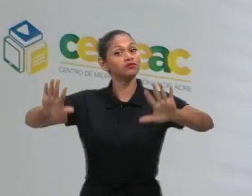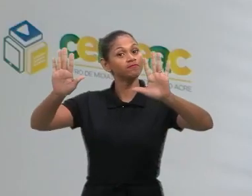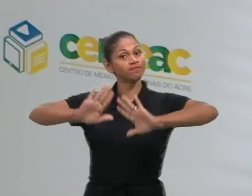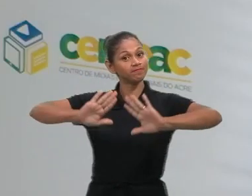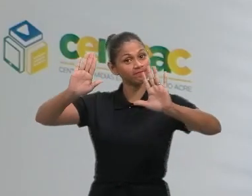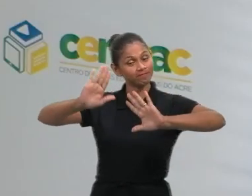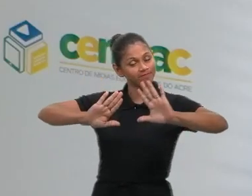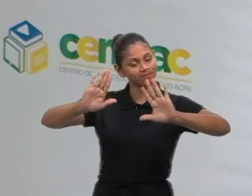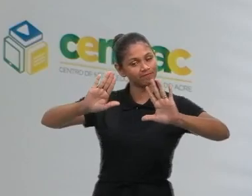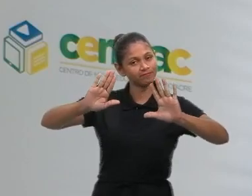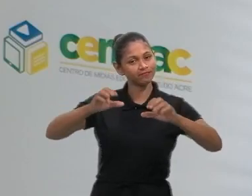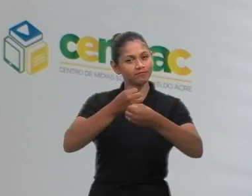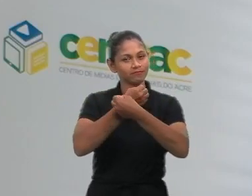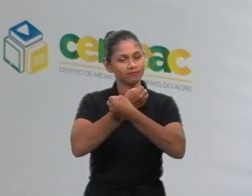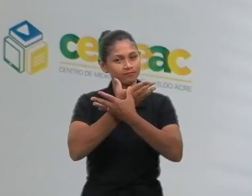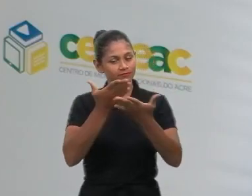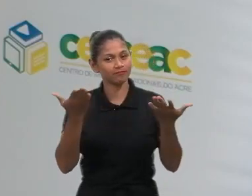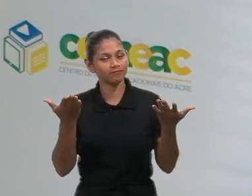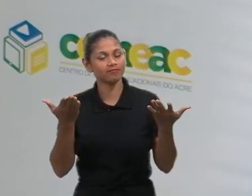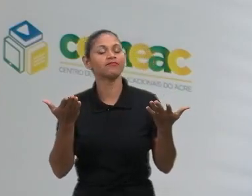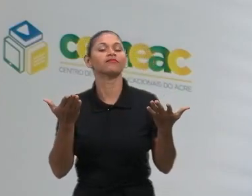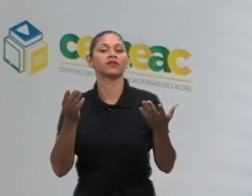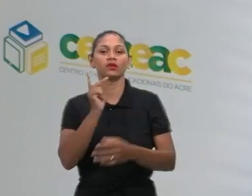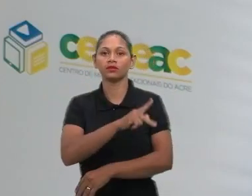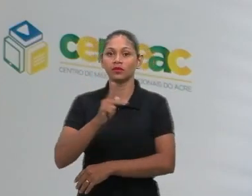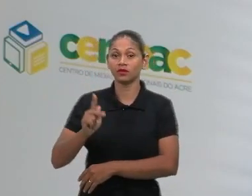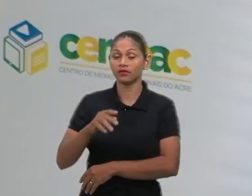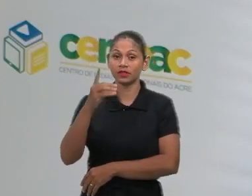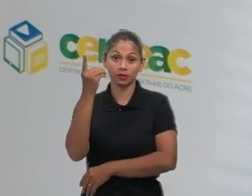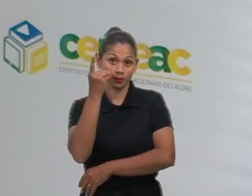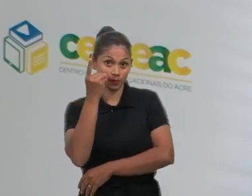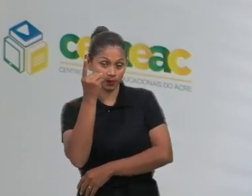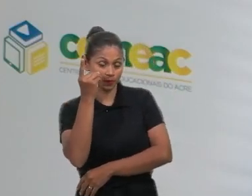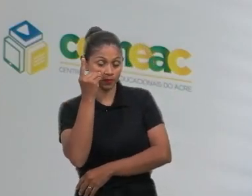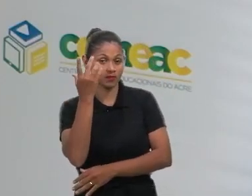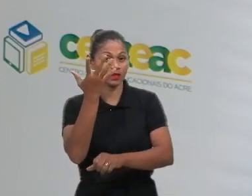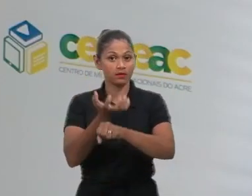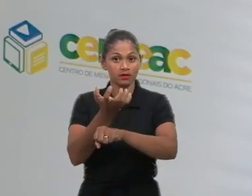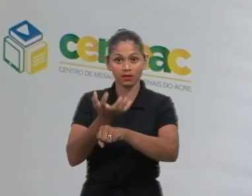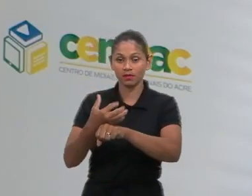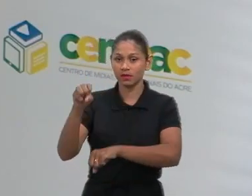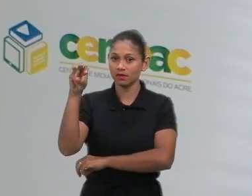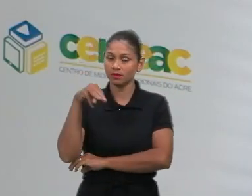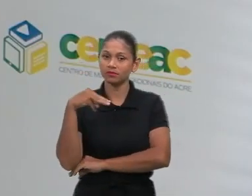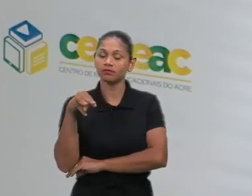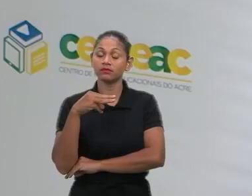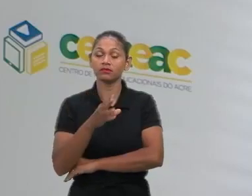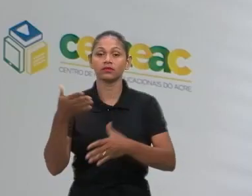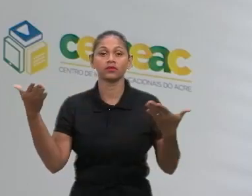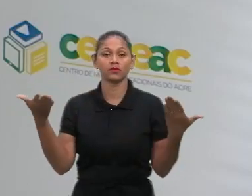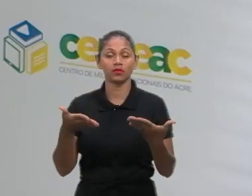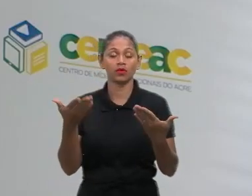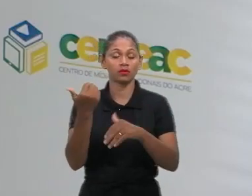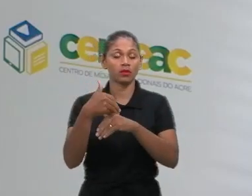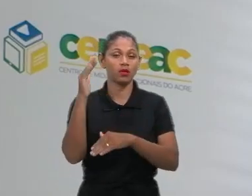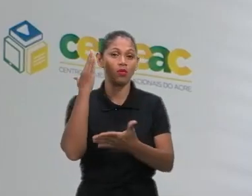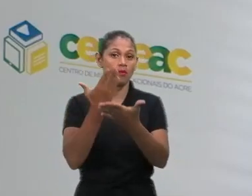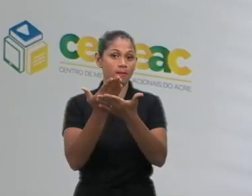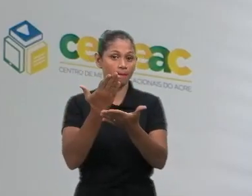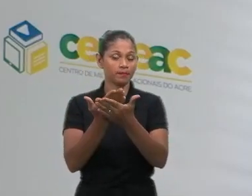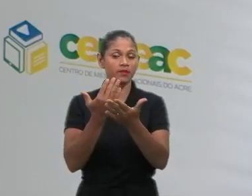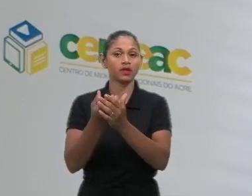Olá, seus lindos! Tudo certo? Sou o professor Douglas, professor de matemática, e hoje estamos aqui com mais uma aula